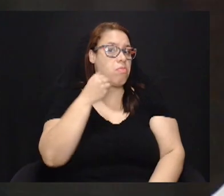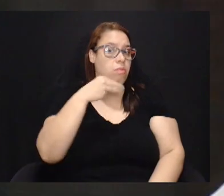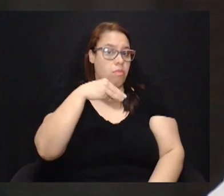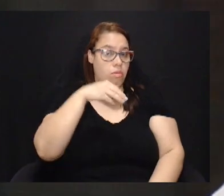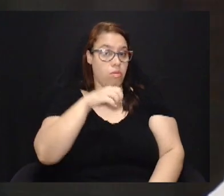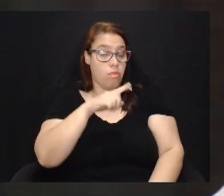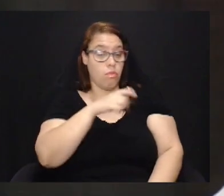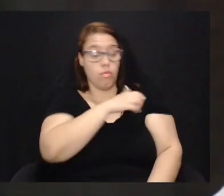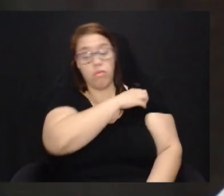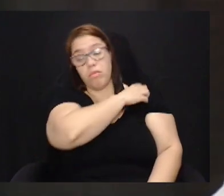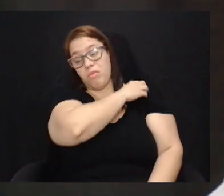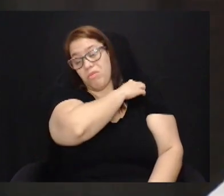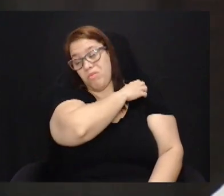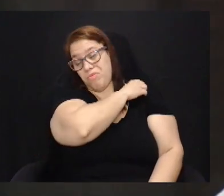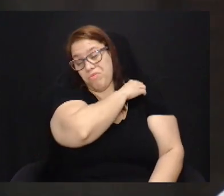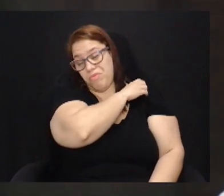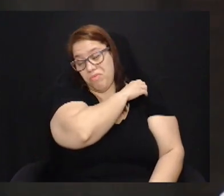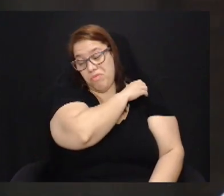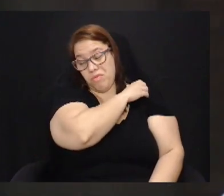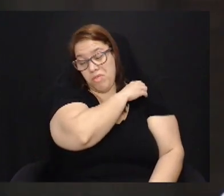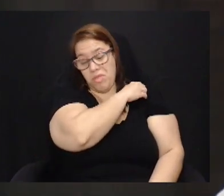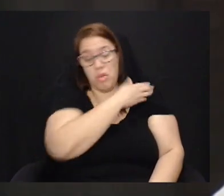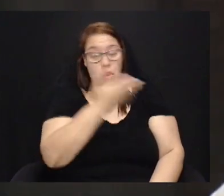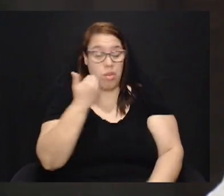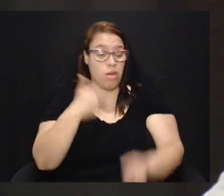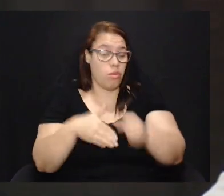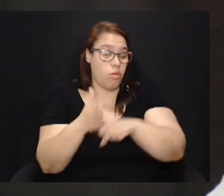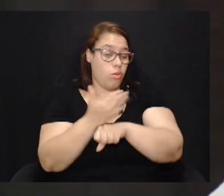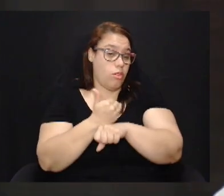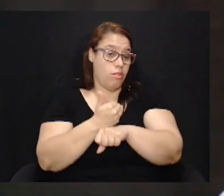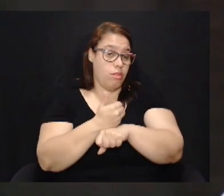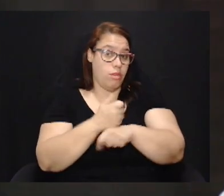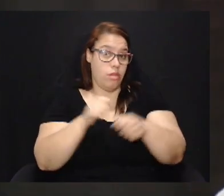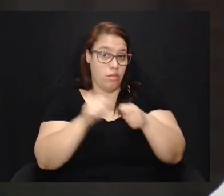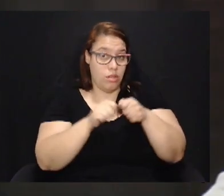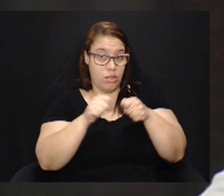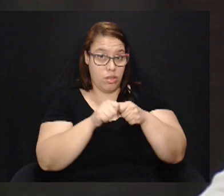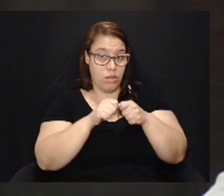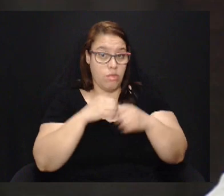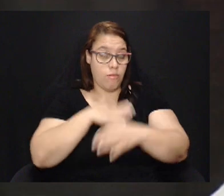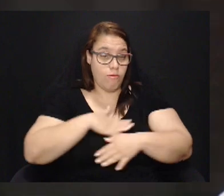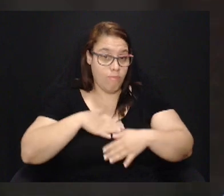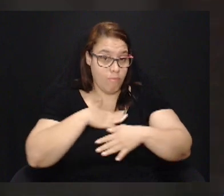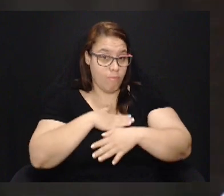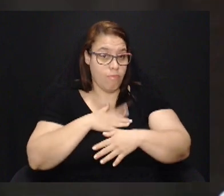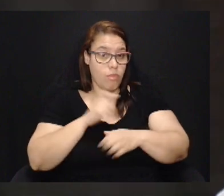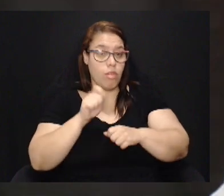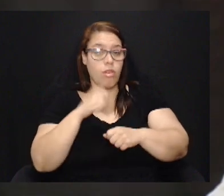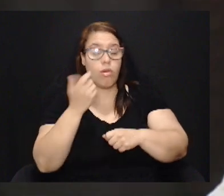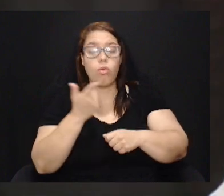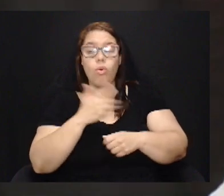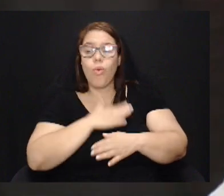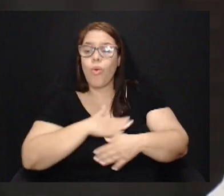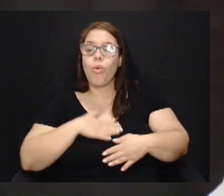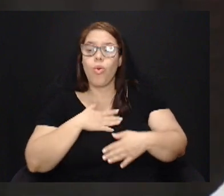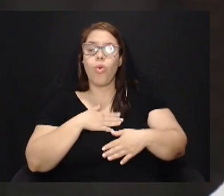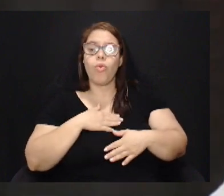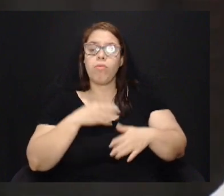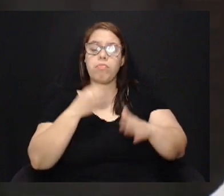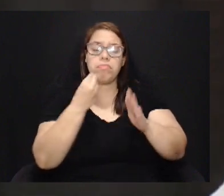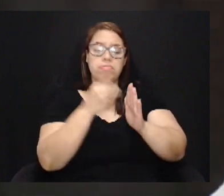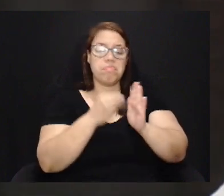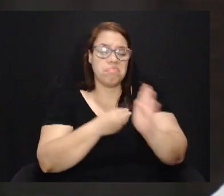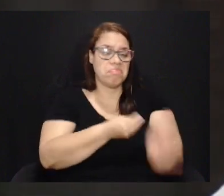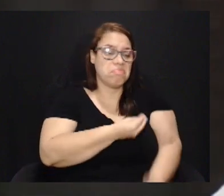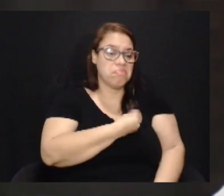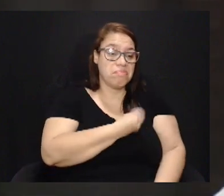comer coisas que antes eu comia muito, que me trazia muito prazer. Então, que outros prazeres eu vou colocar na minha vida que